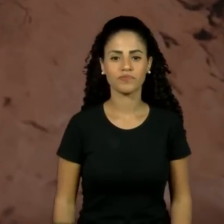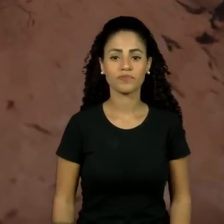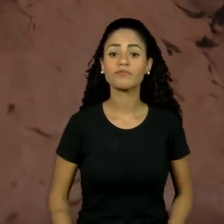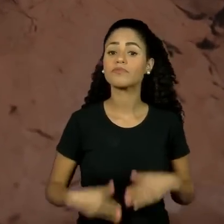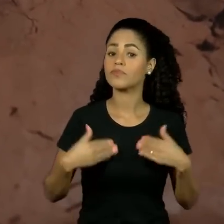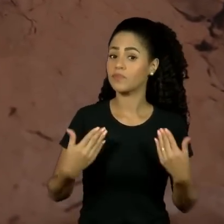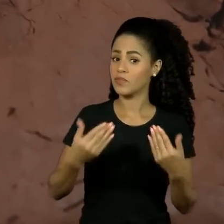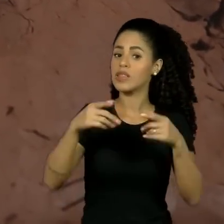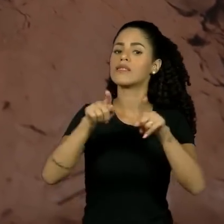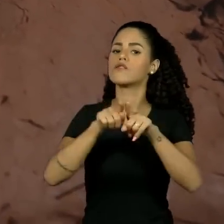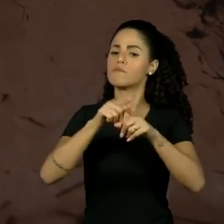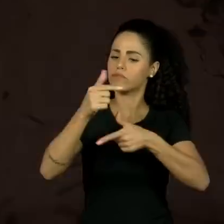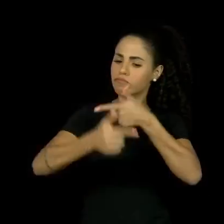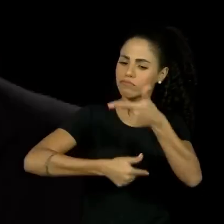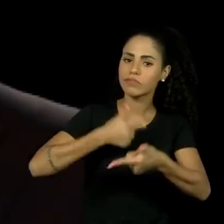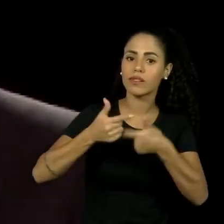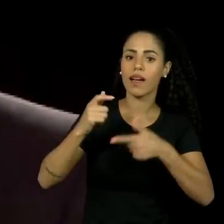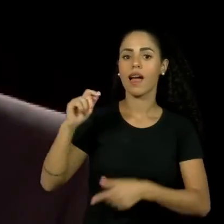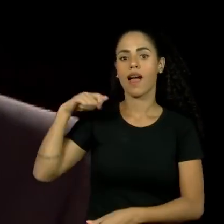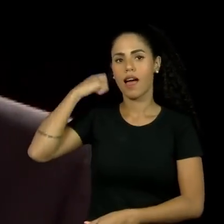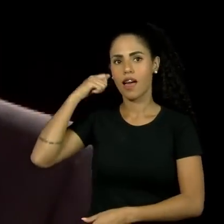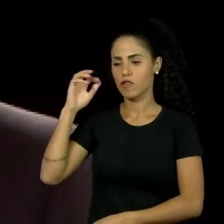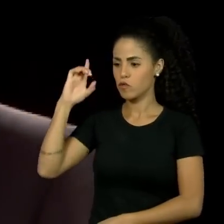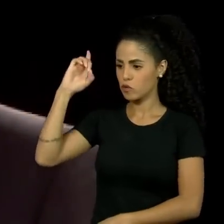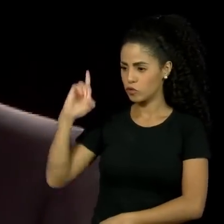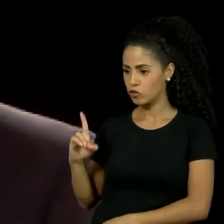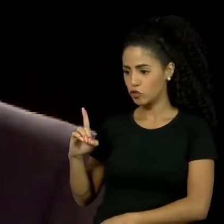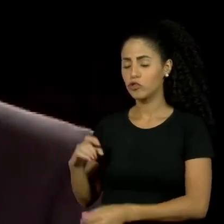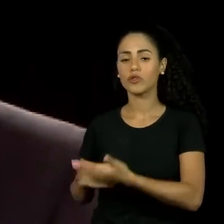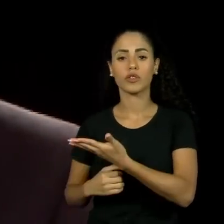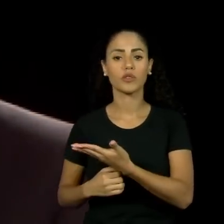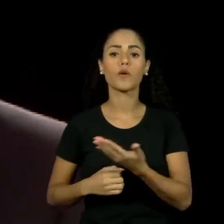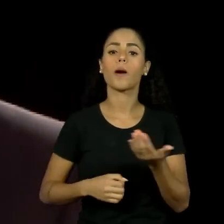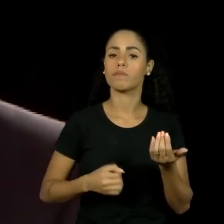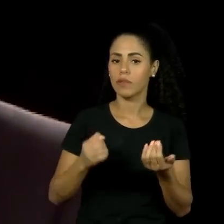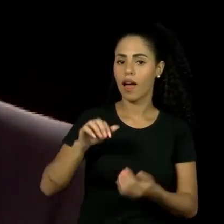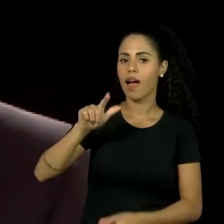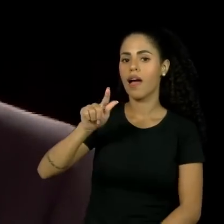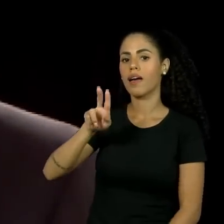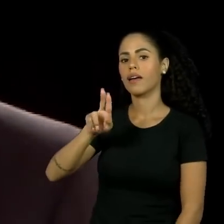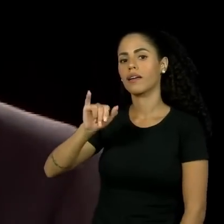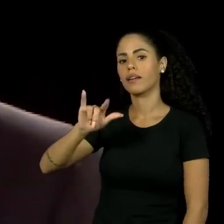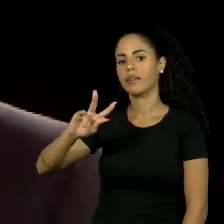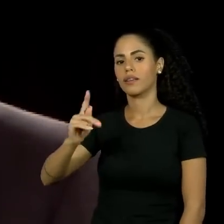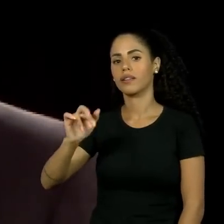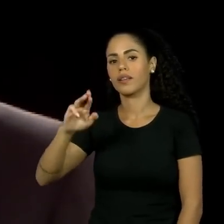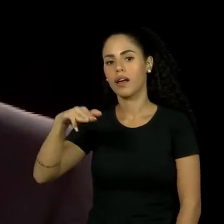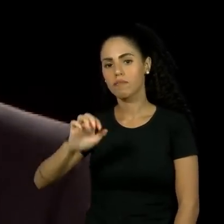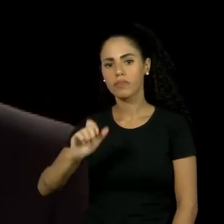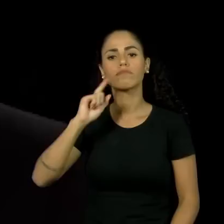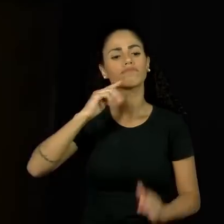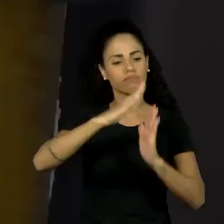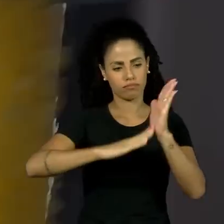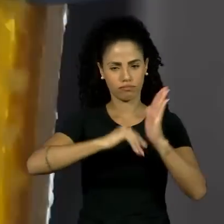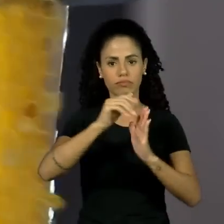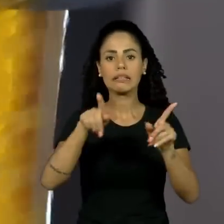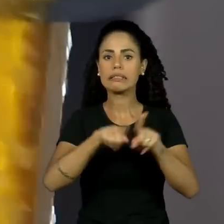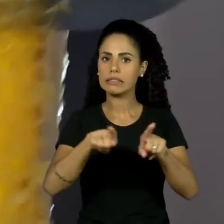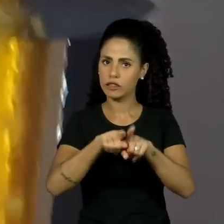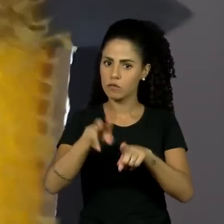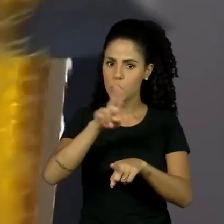Além de seus trabalhos como ator e diretor teatral, Guilherme Leme Garcia se dedica também à pintura, inclusive